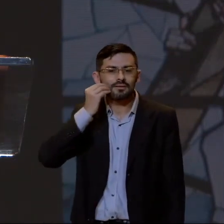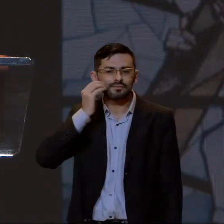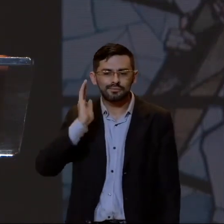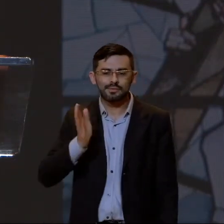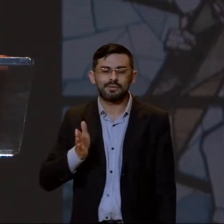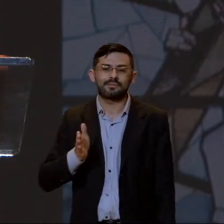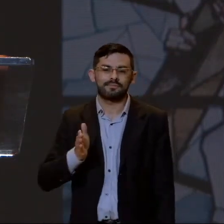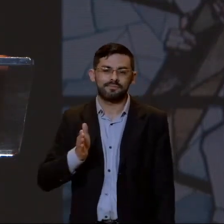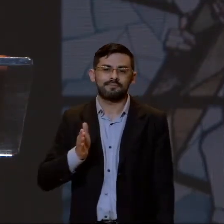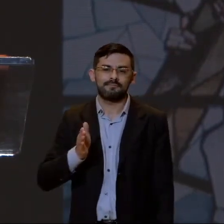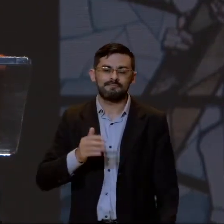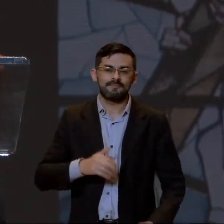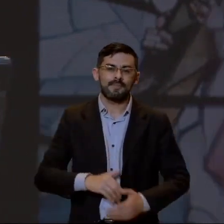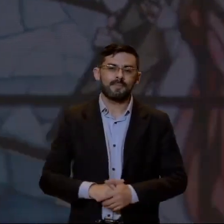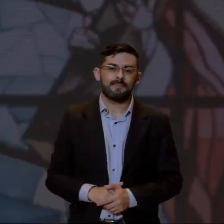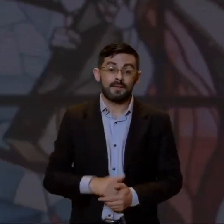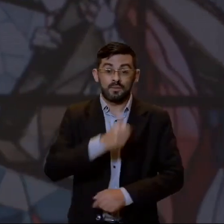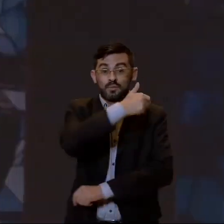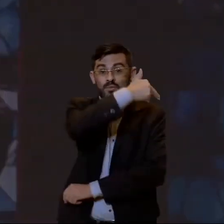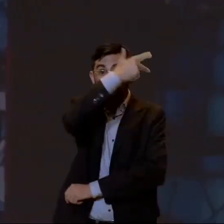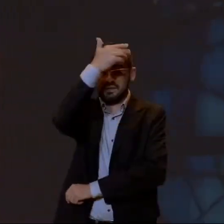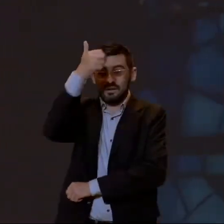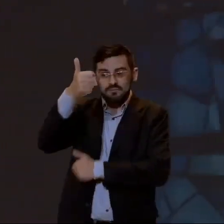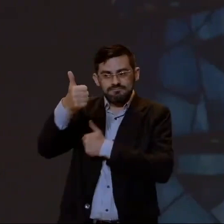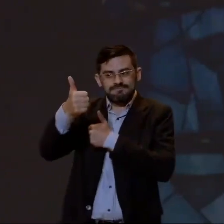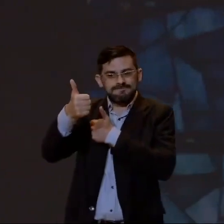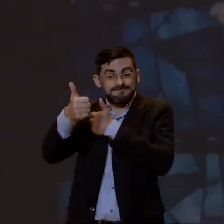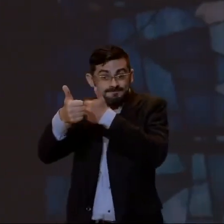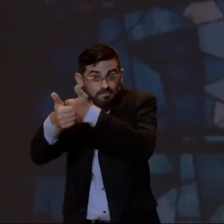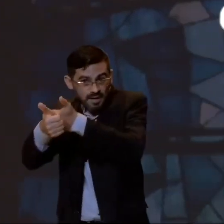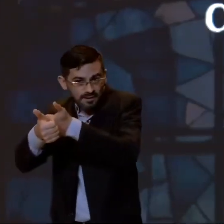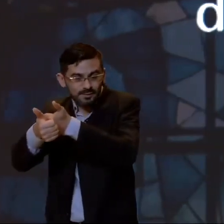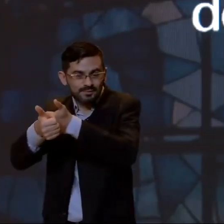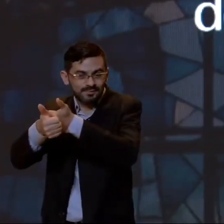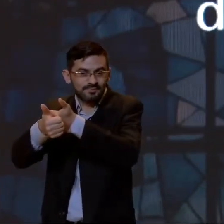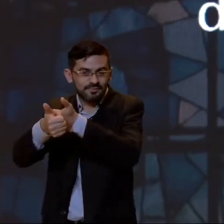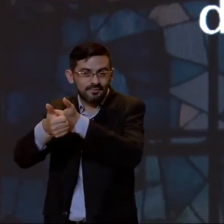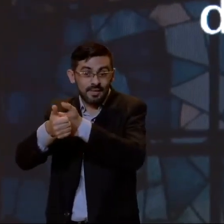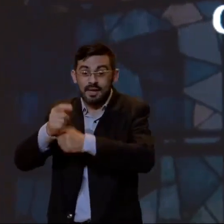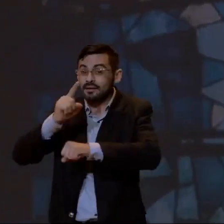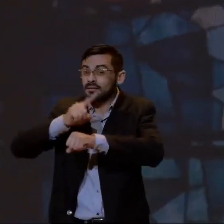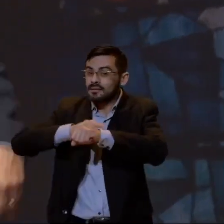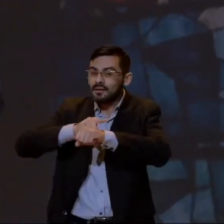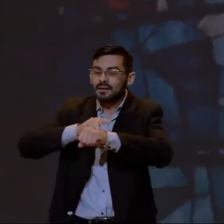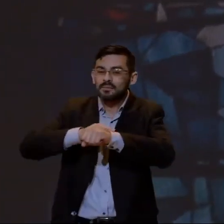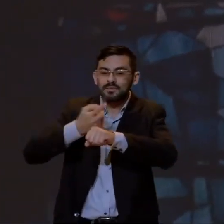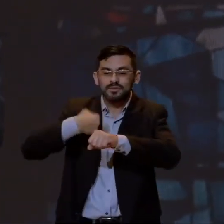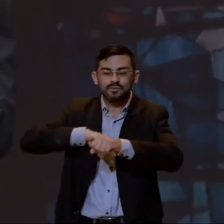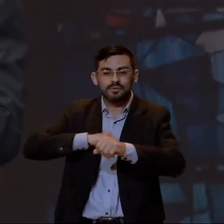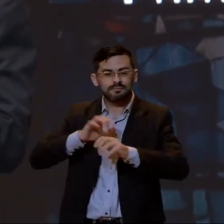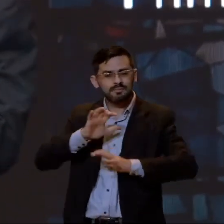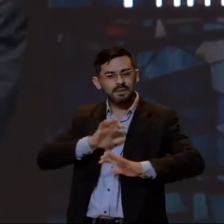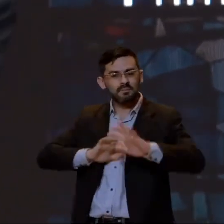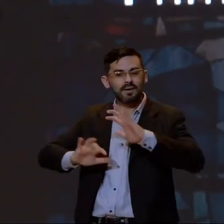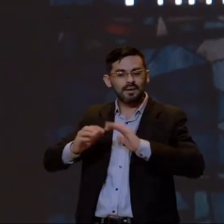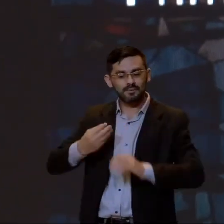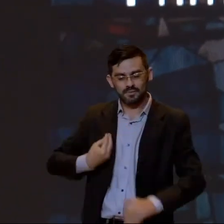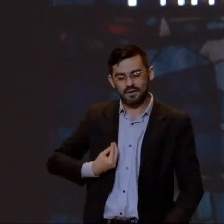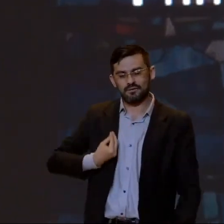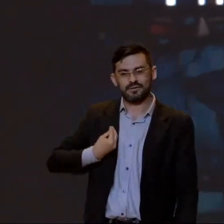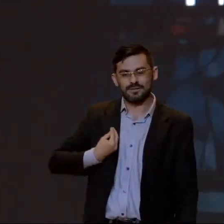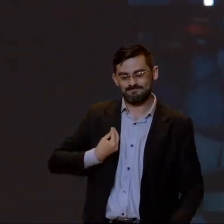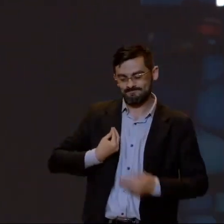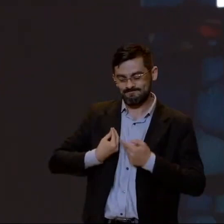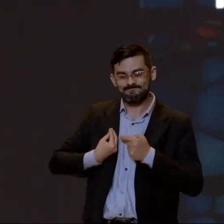vida. O Natal está chegando, queridos. Esse é tempo de preparar a nossa vida